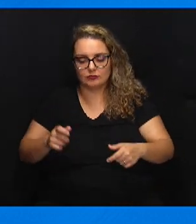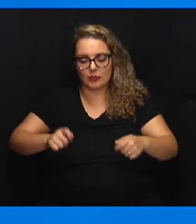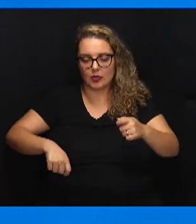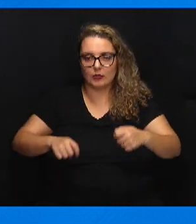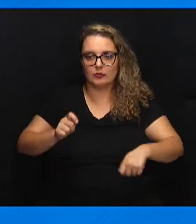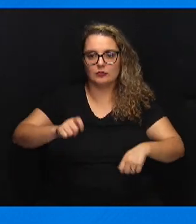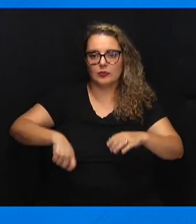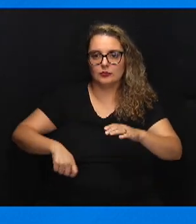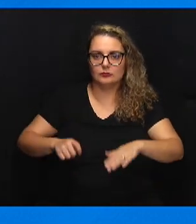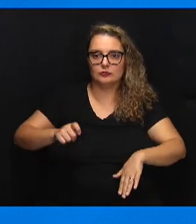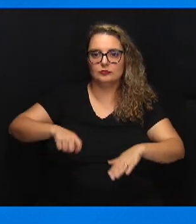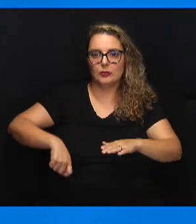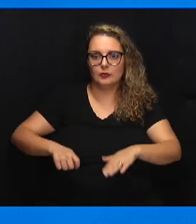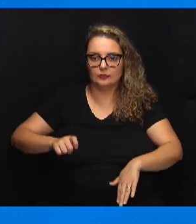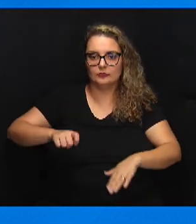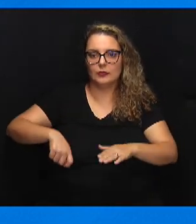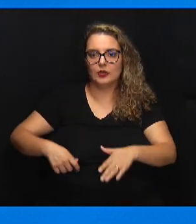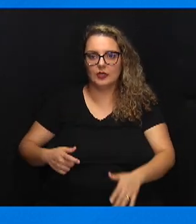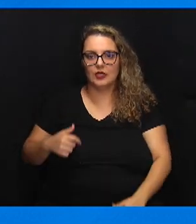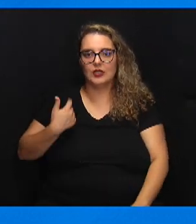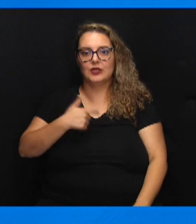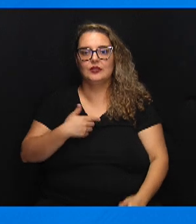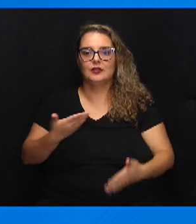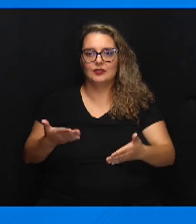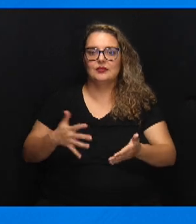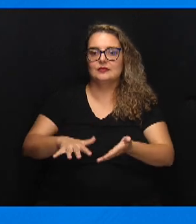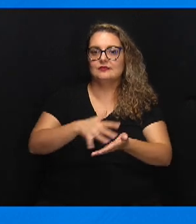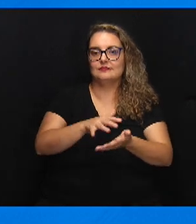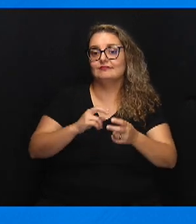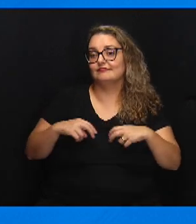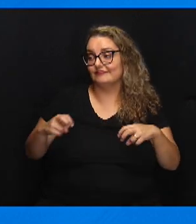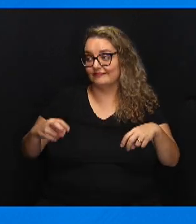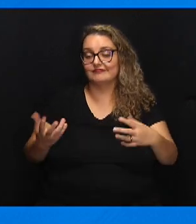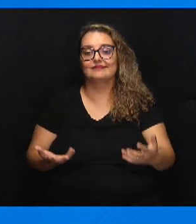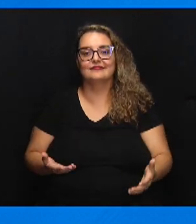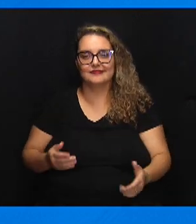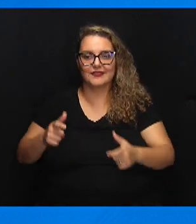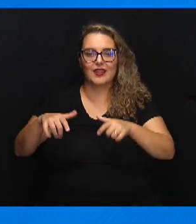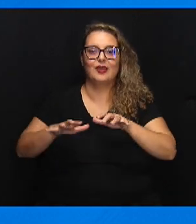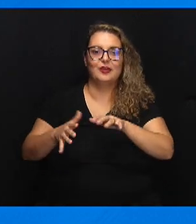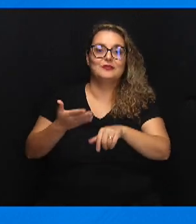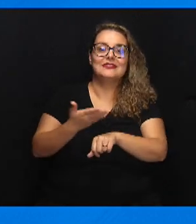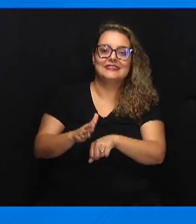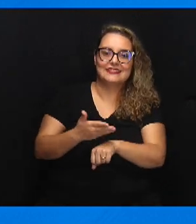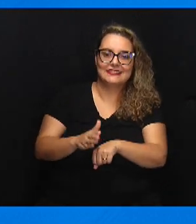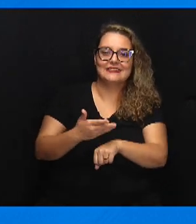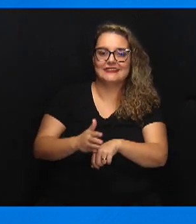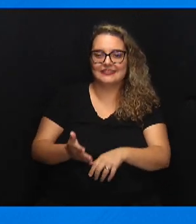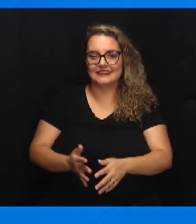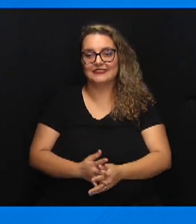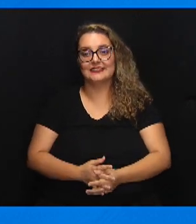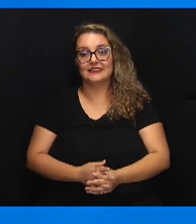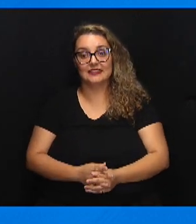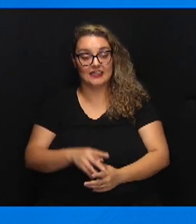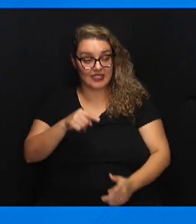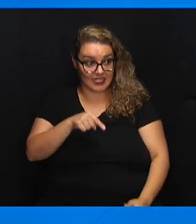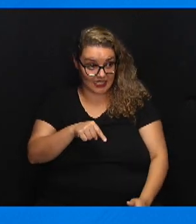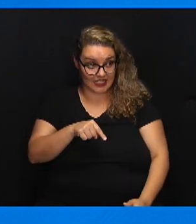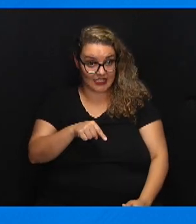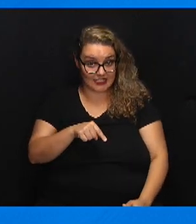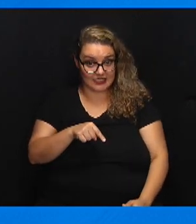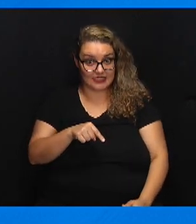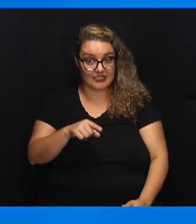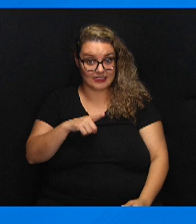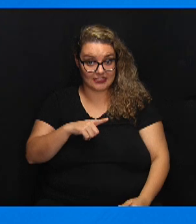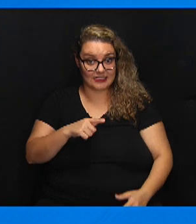Sei. E a gente tá aí, aí estamos no bloco aí, ensaiando, começando a ensaiar. Ah, então esse ano tem bloco também?